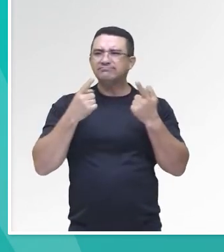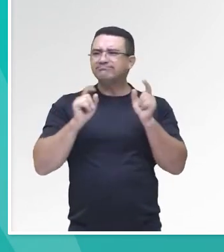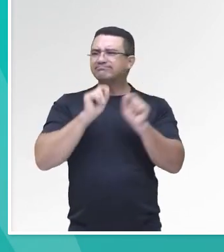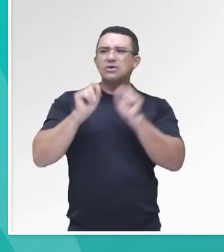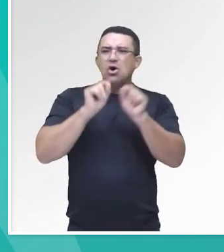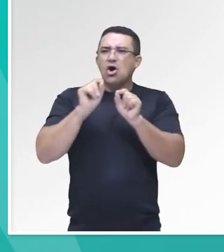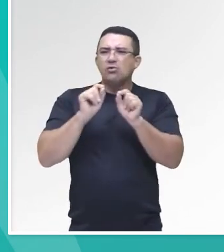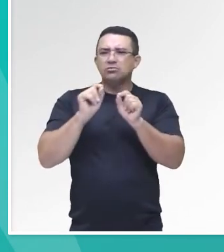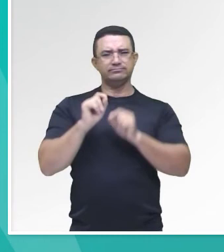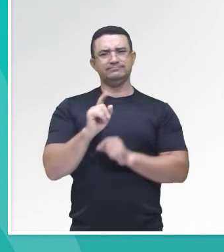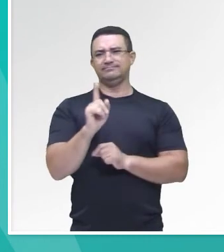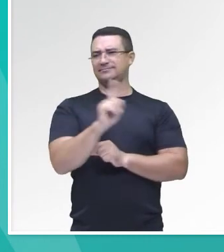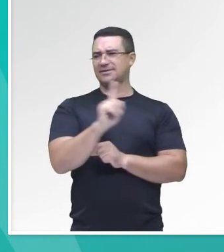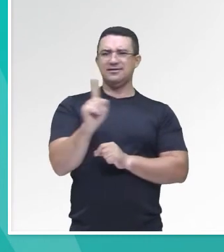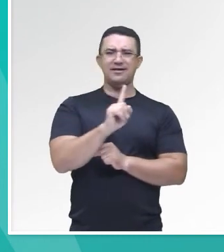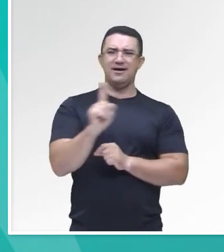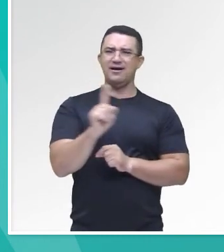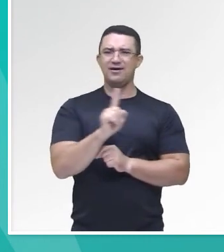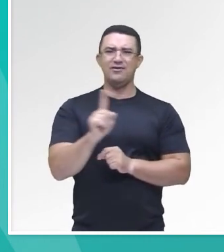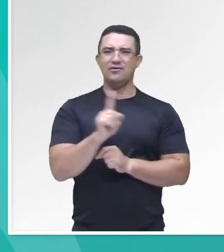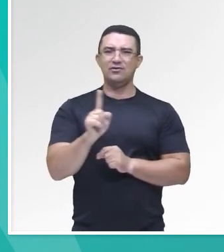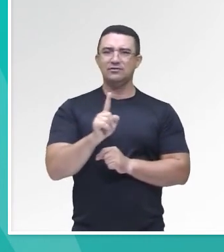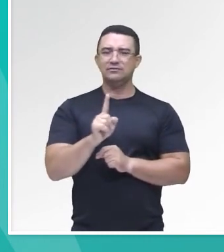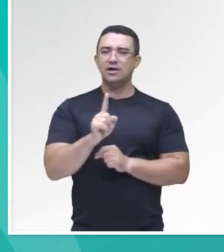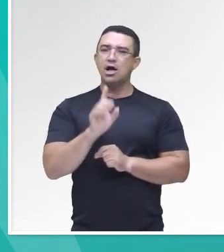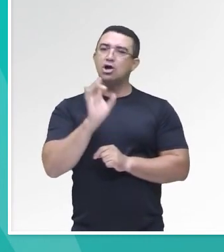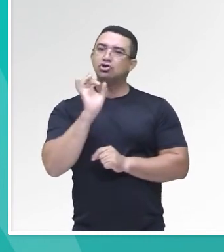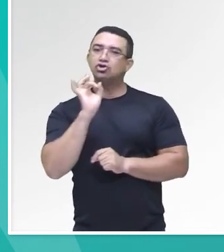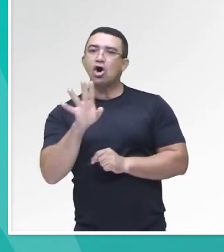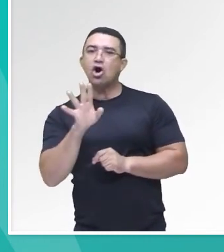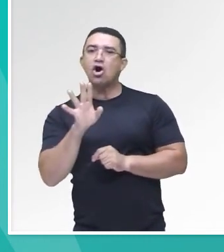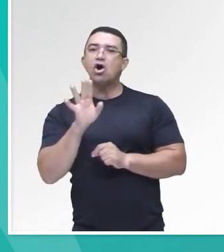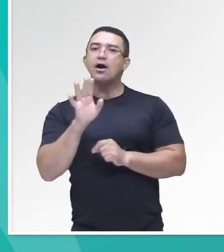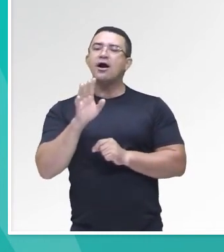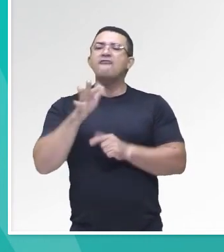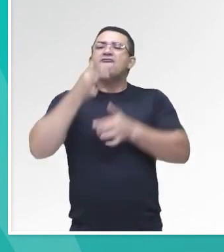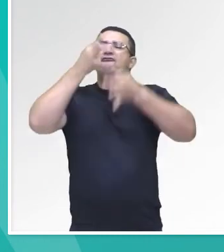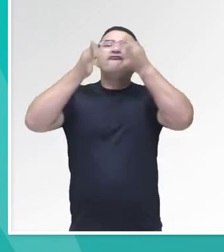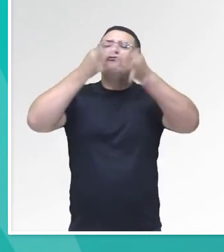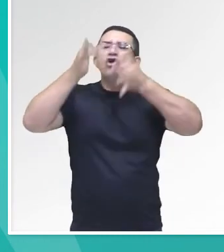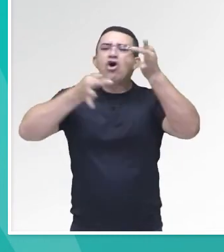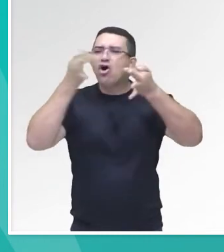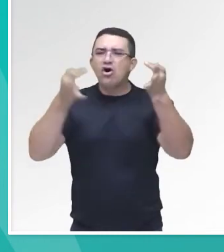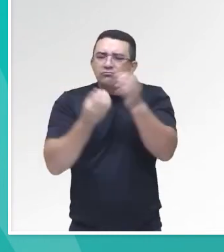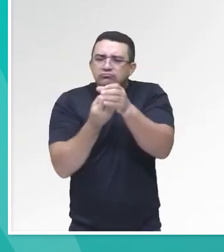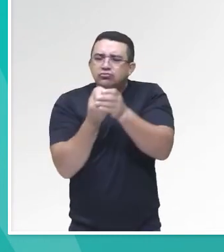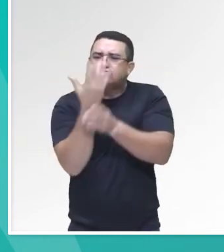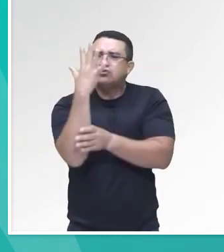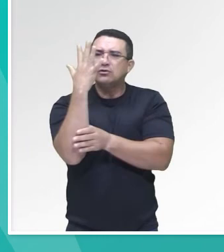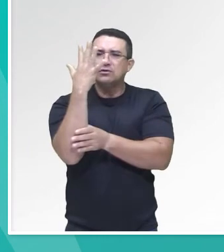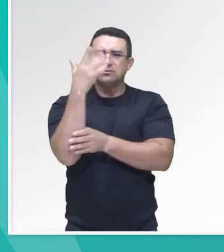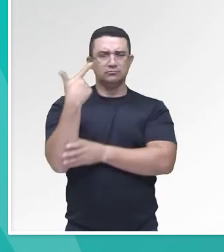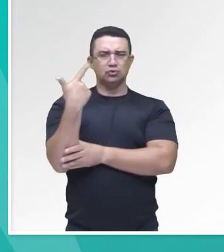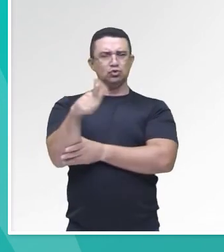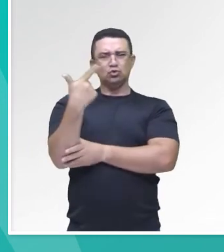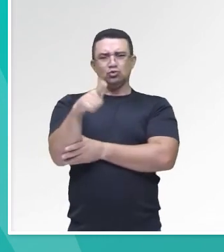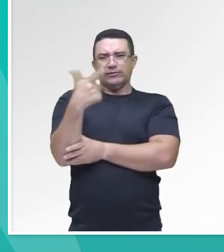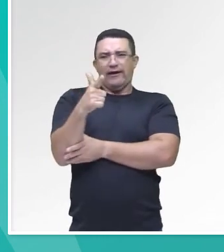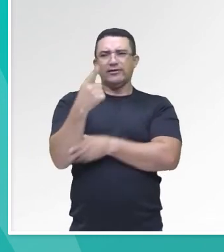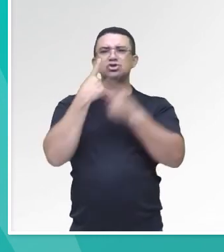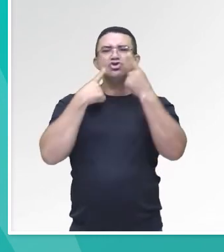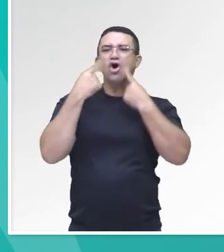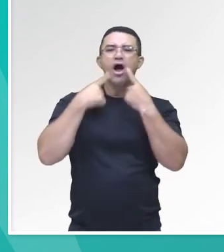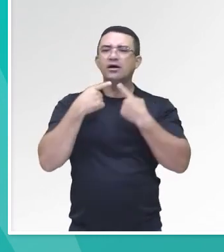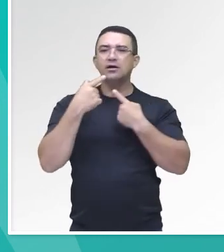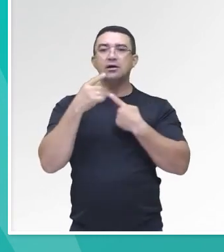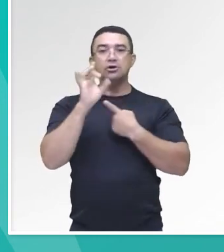Não, né? As rosas não choram. É um ser, é uma flor belíssima, mas ela não tem essa capacidade, né? Só